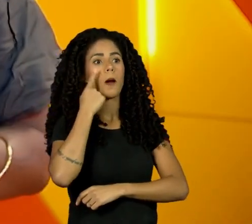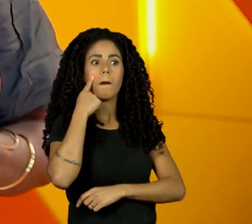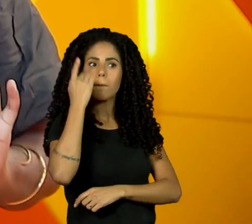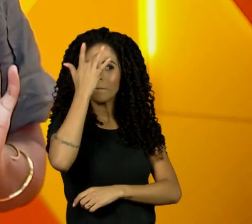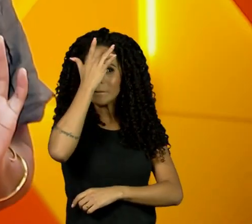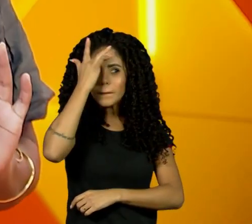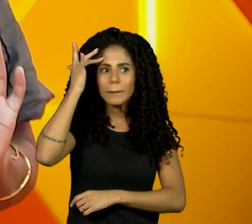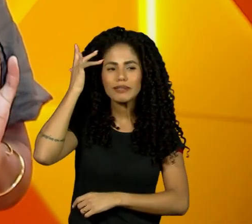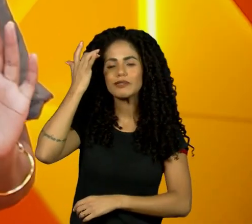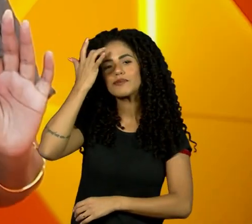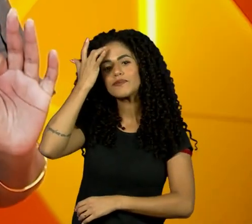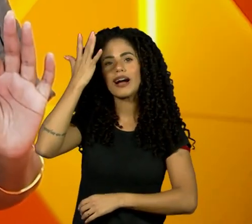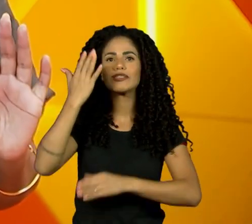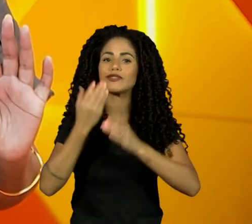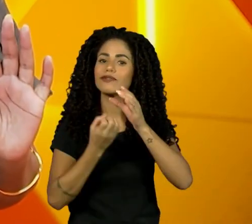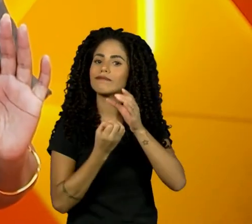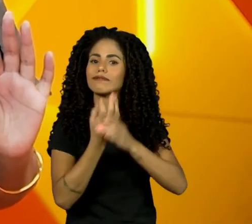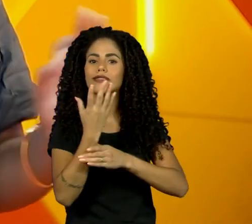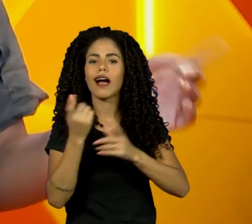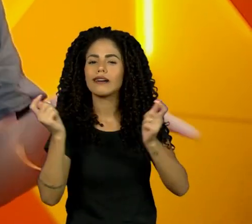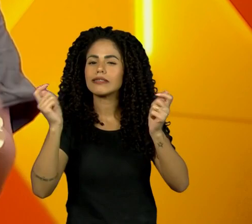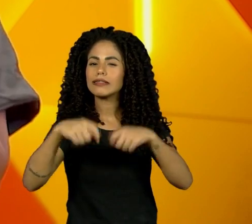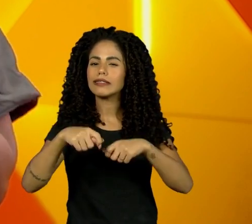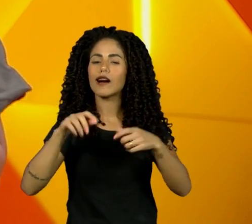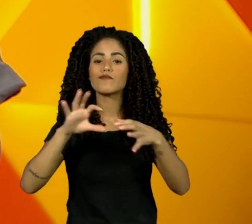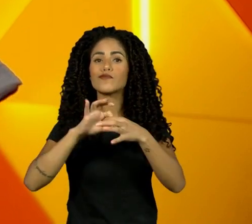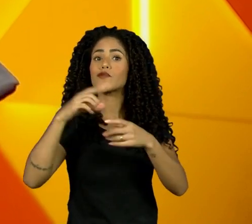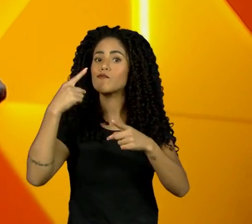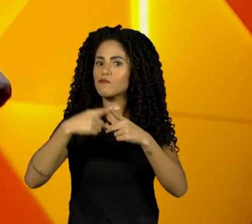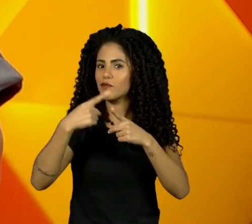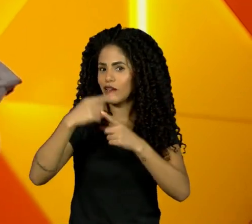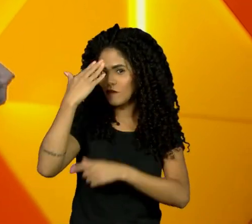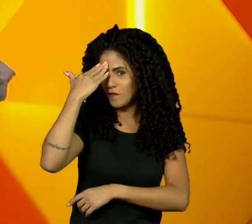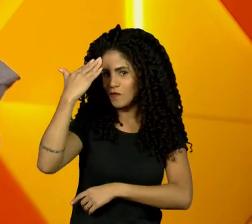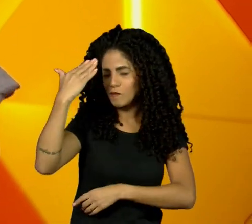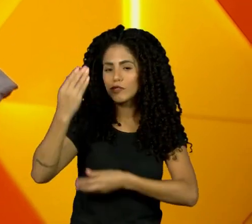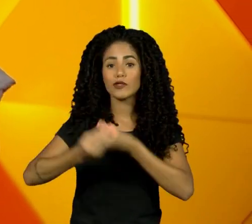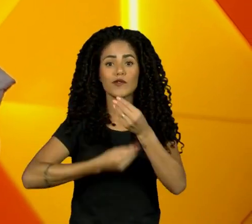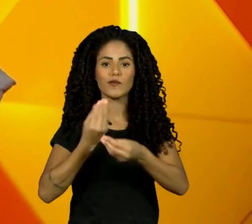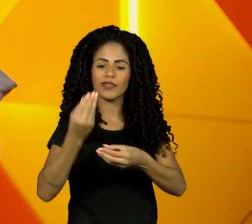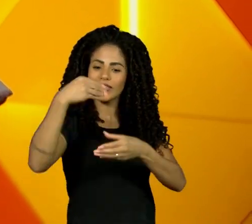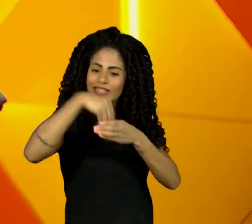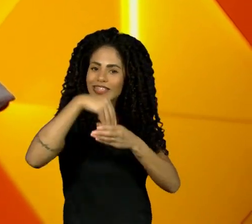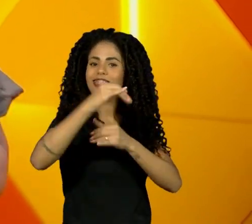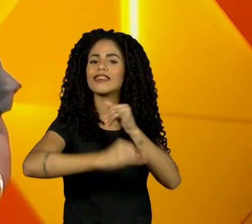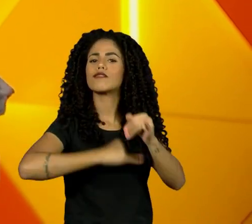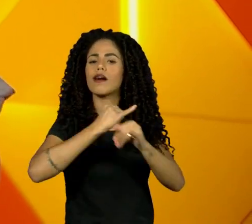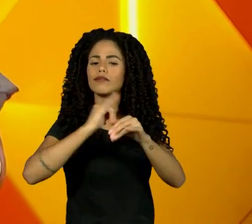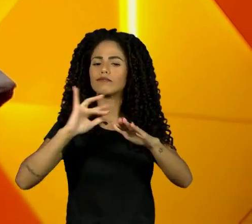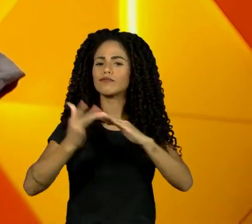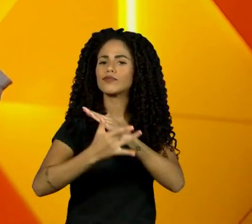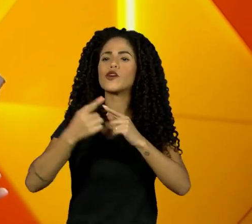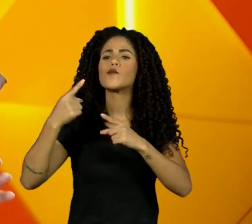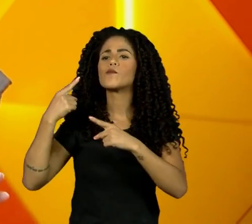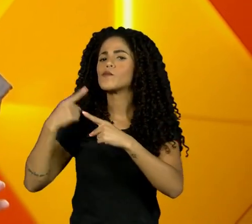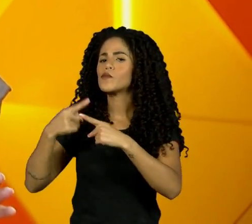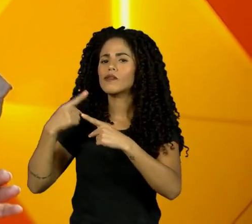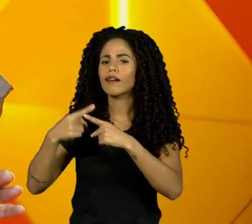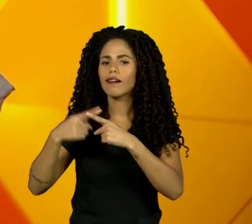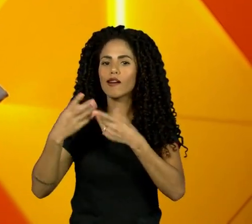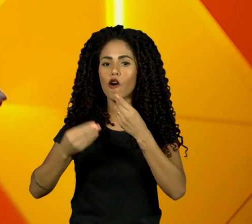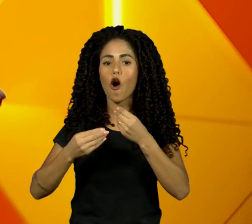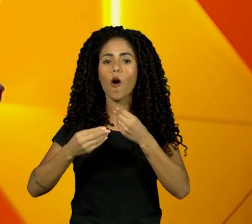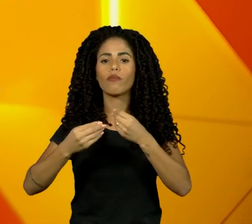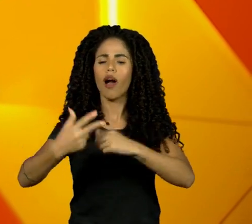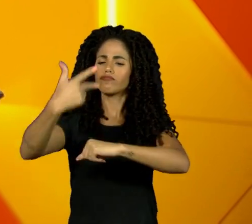facilidade imensa de criar conexões, como você falou, porque ela é conhecida nas redes sociais por simplesmente abrir a câmera do